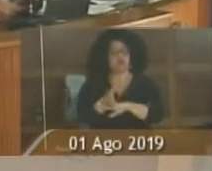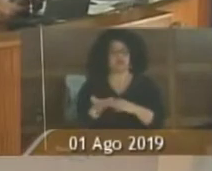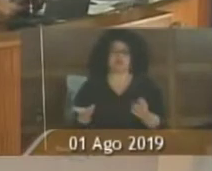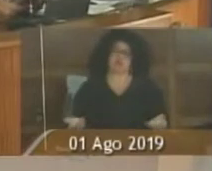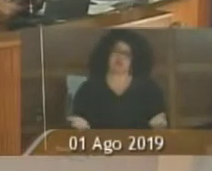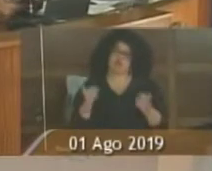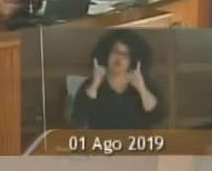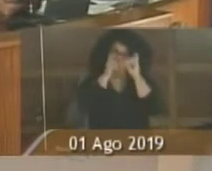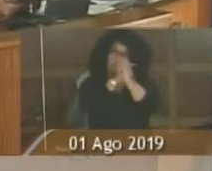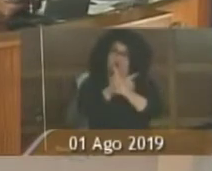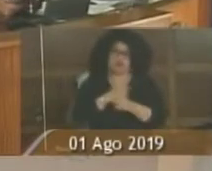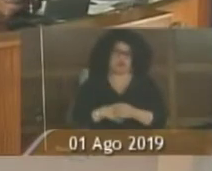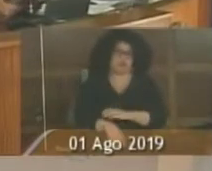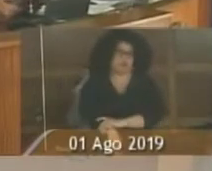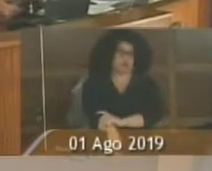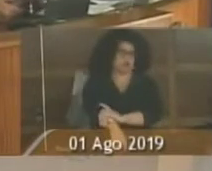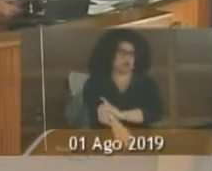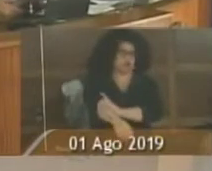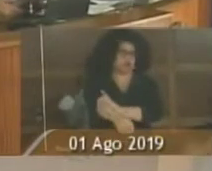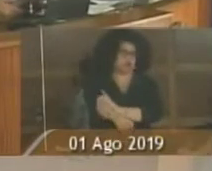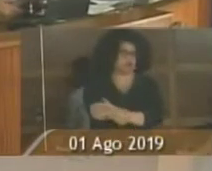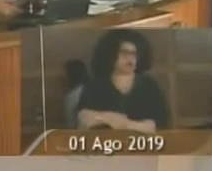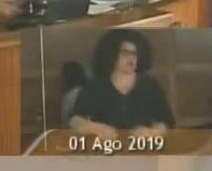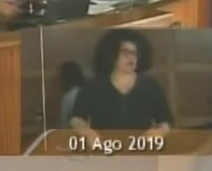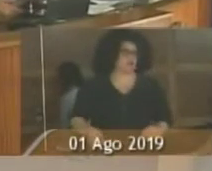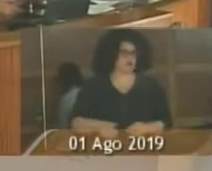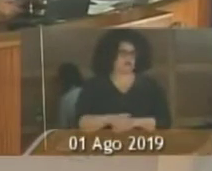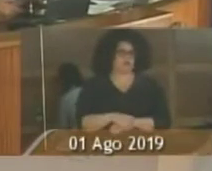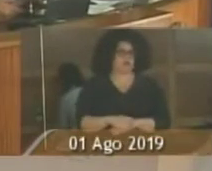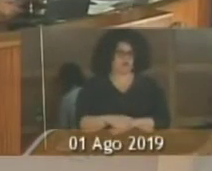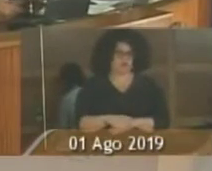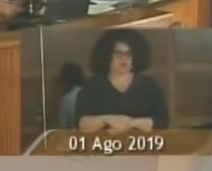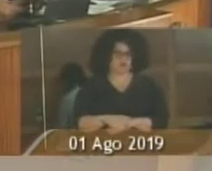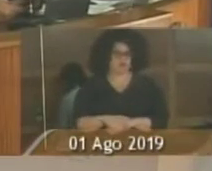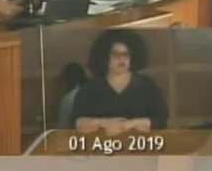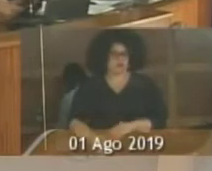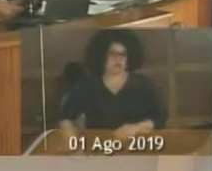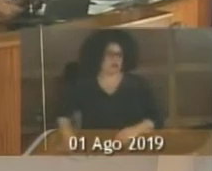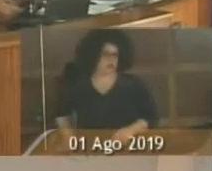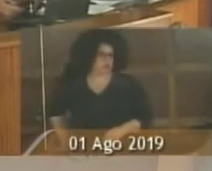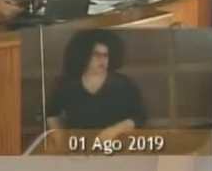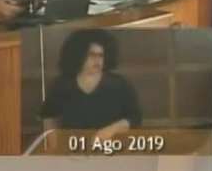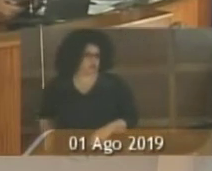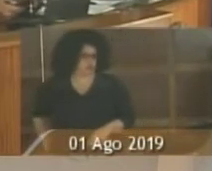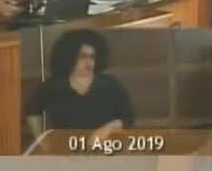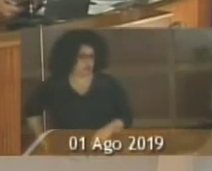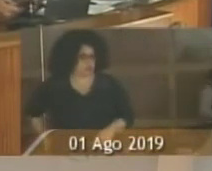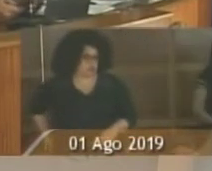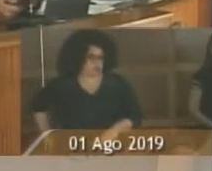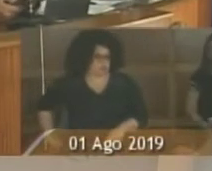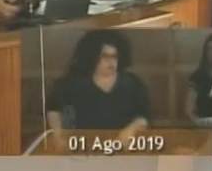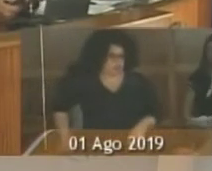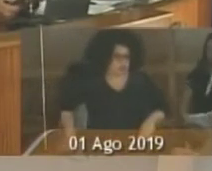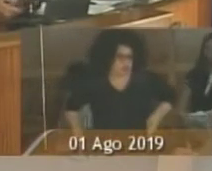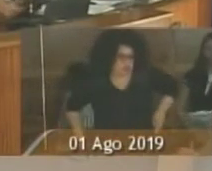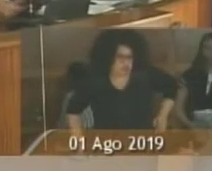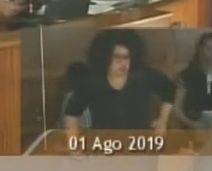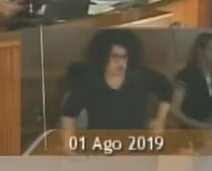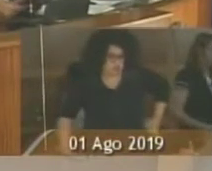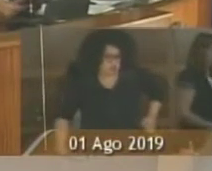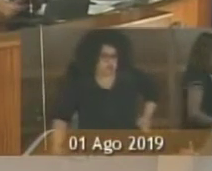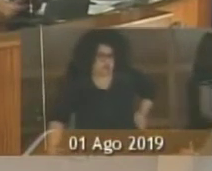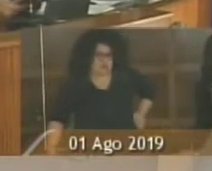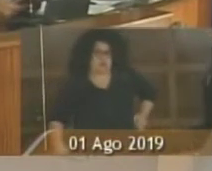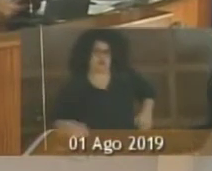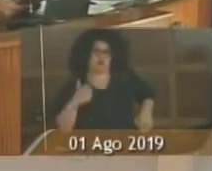fica complicado dessa forma. Tá bom? É isso, Claudinho. Como seu nome foi citado... Seu presidente, só para até acalmar aqui, porque eu acho que é isso